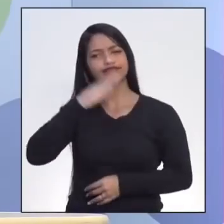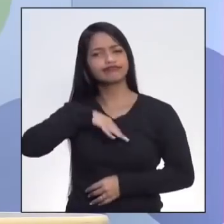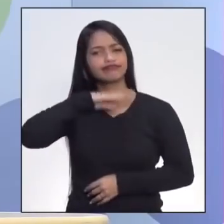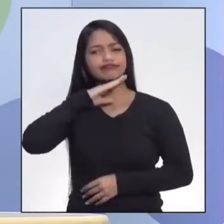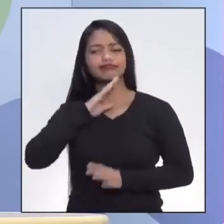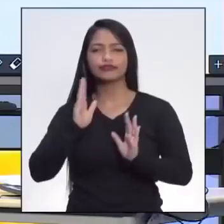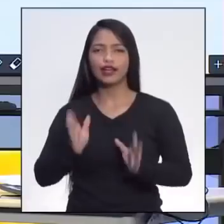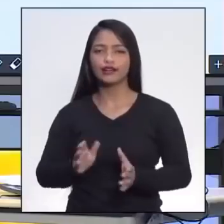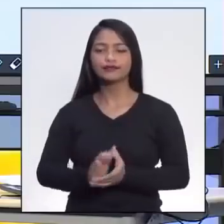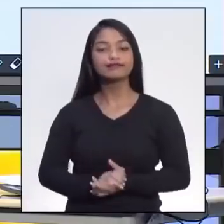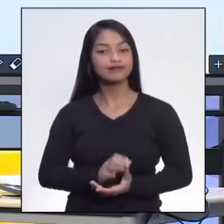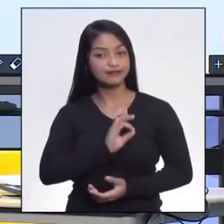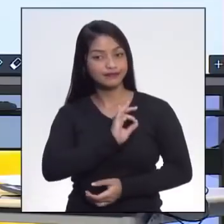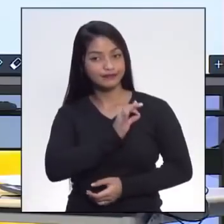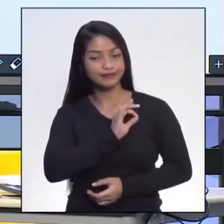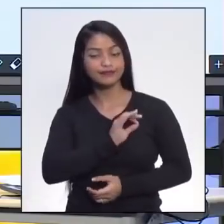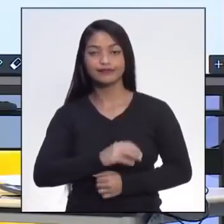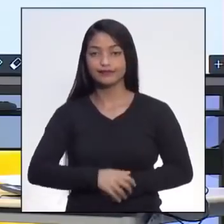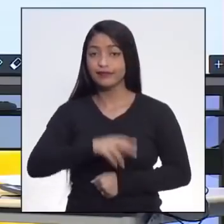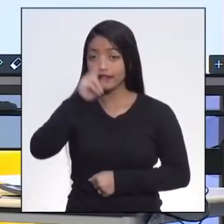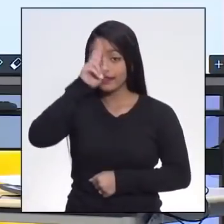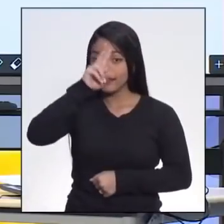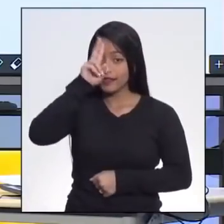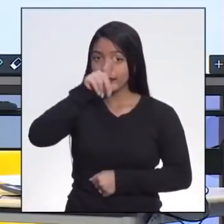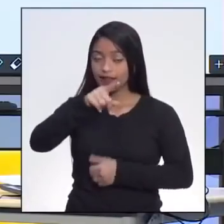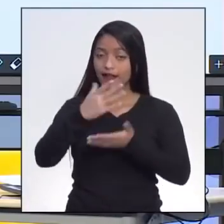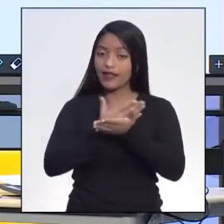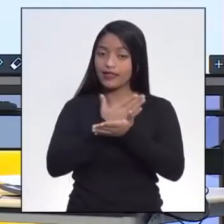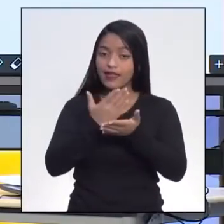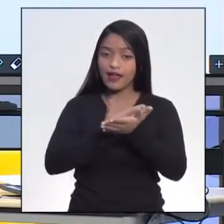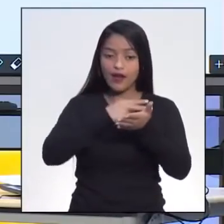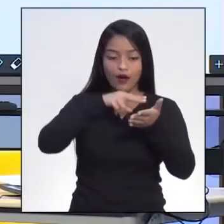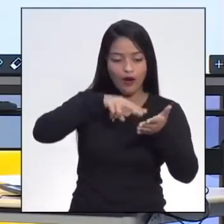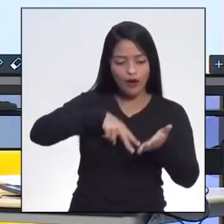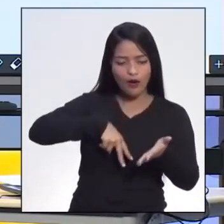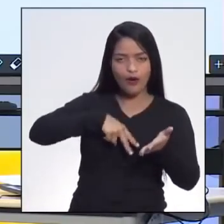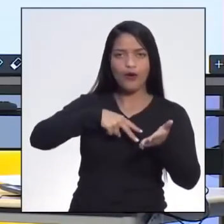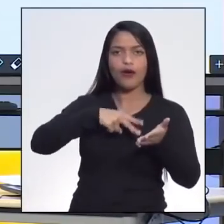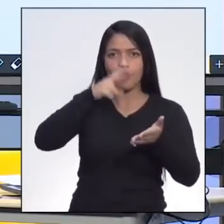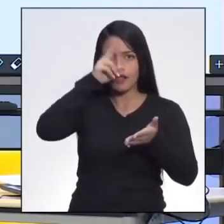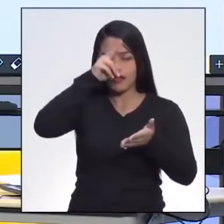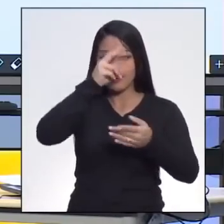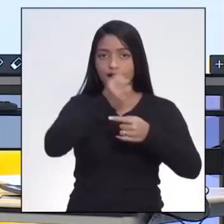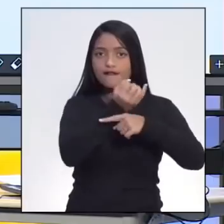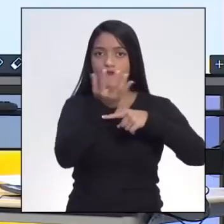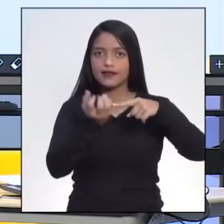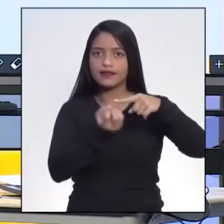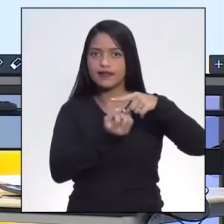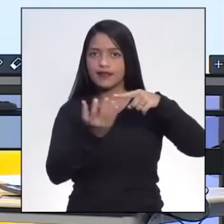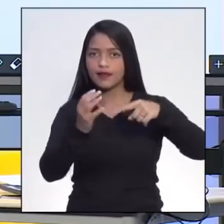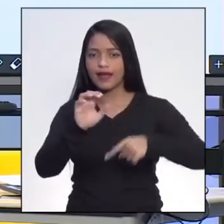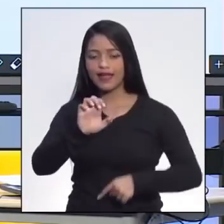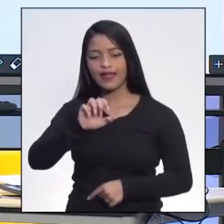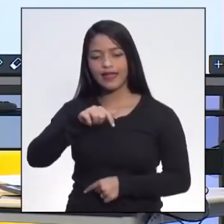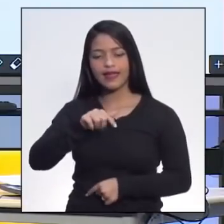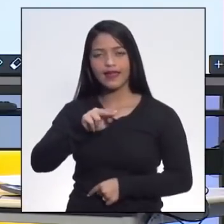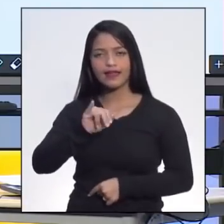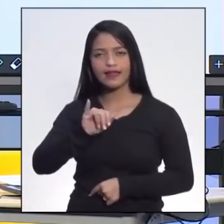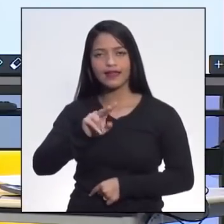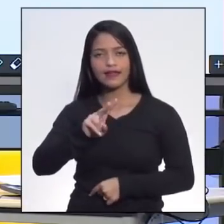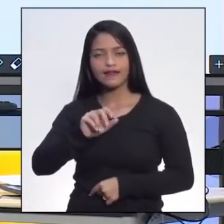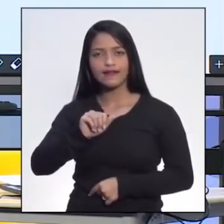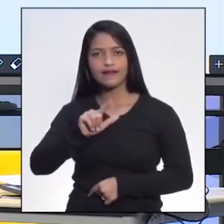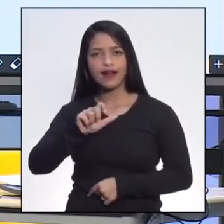saber. Pois é, gente. Lembrem, olha lá no caderno rapidinho, fração equivalente, como achar a fração equivalente